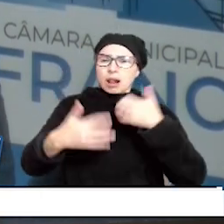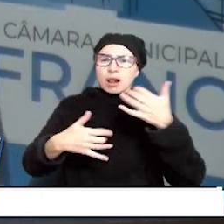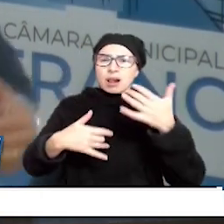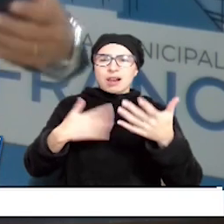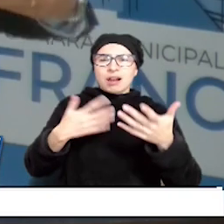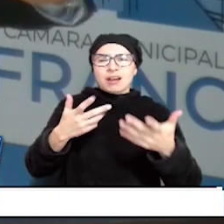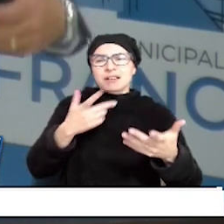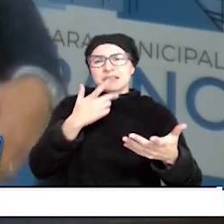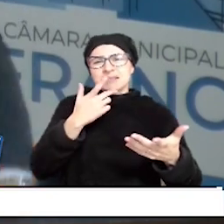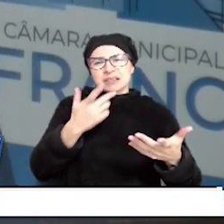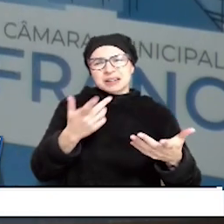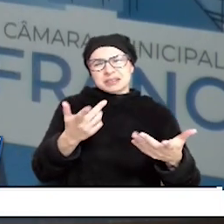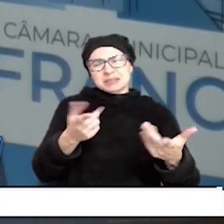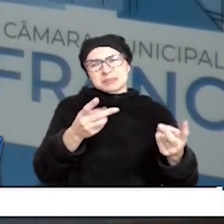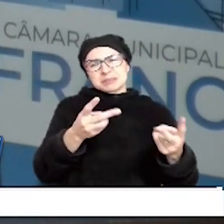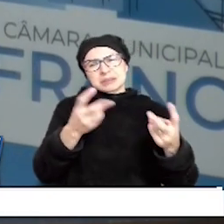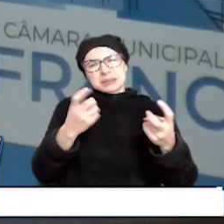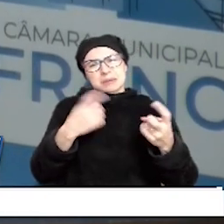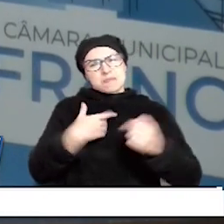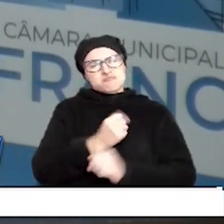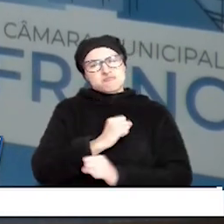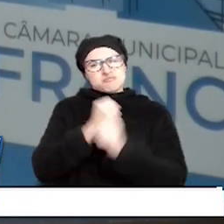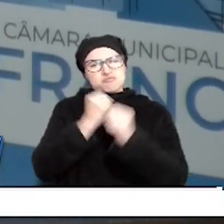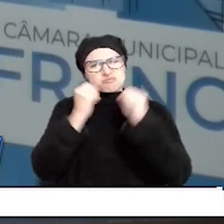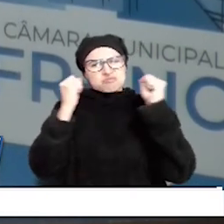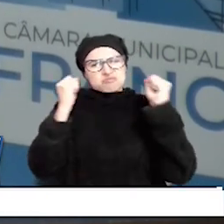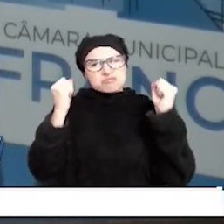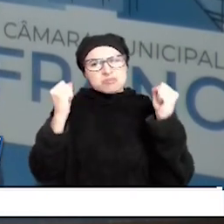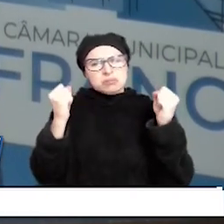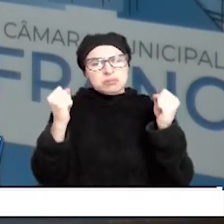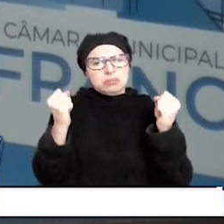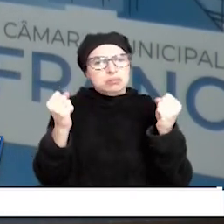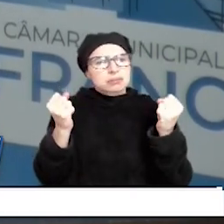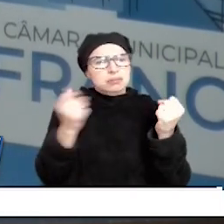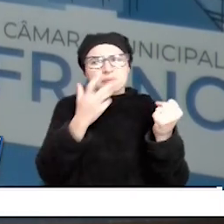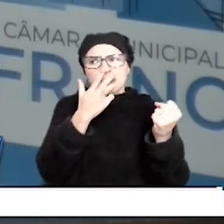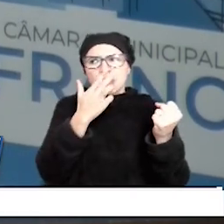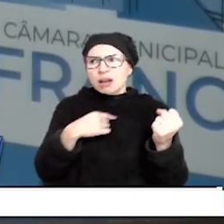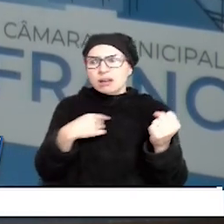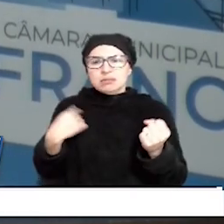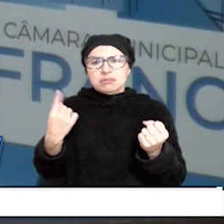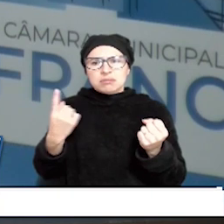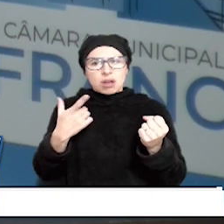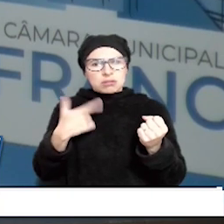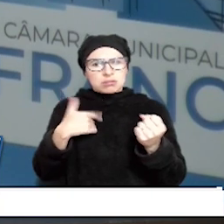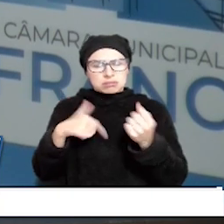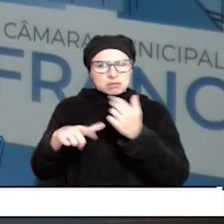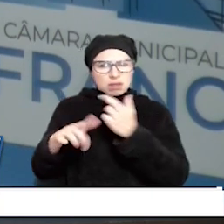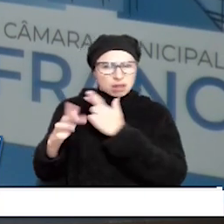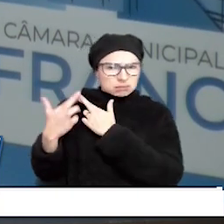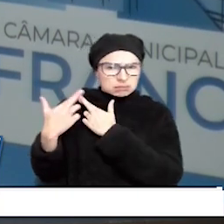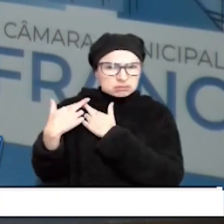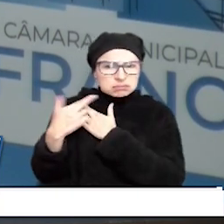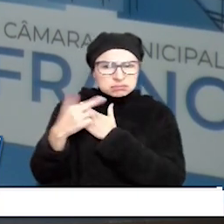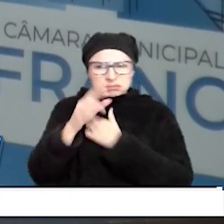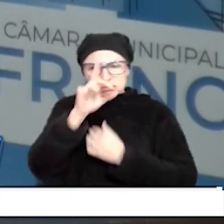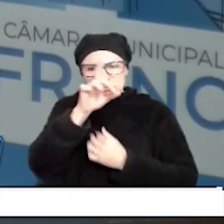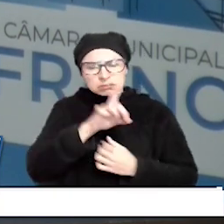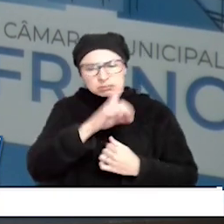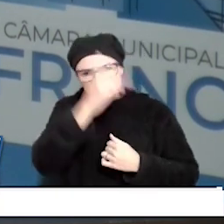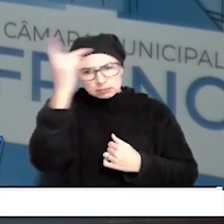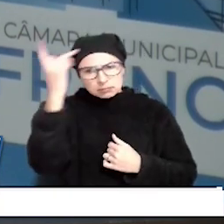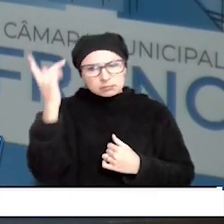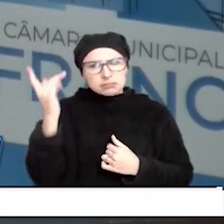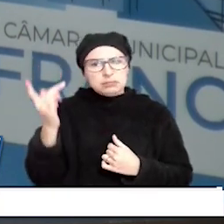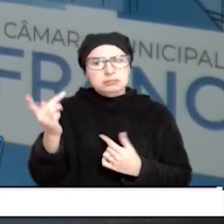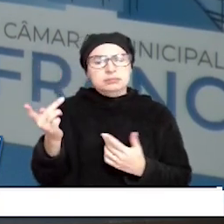até que você percebe até raivoso, como se nós não tivéssemos responsabilidade com os direitos das pessoas,